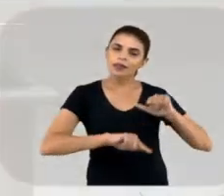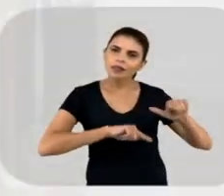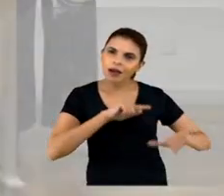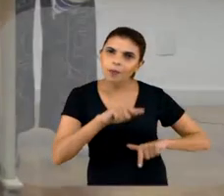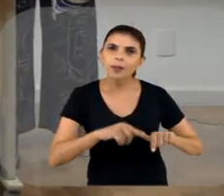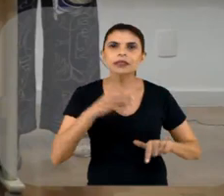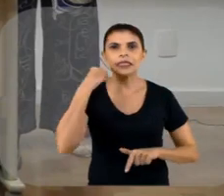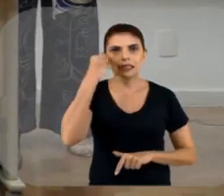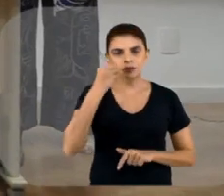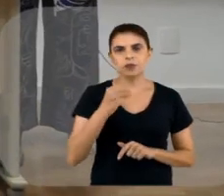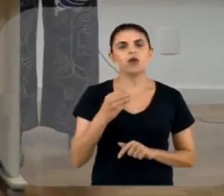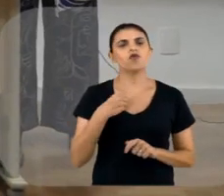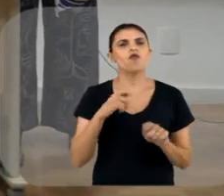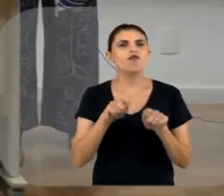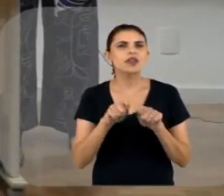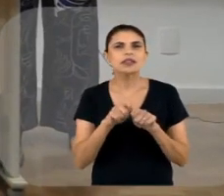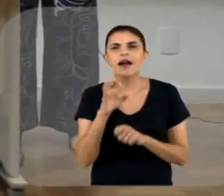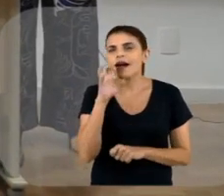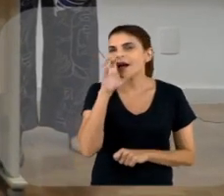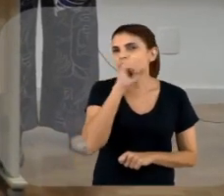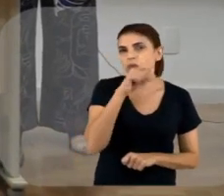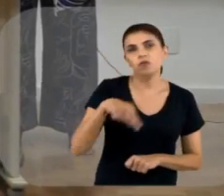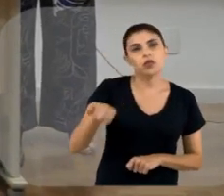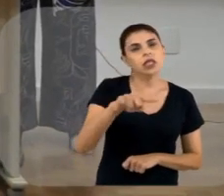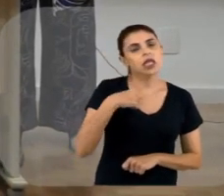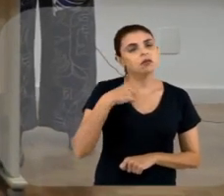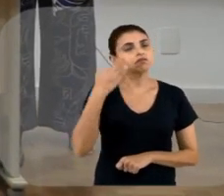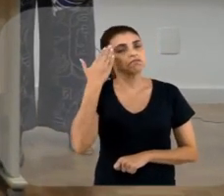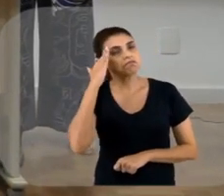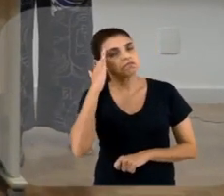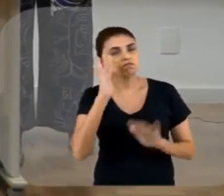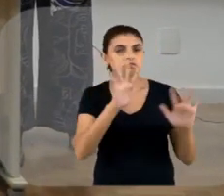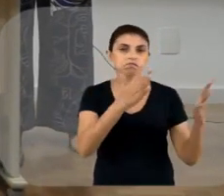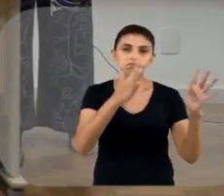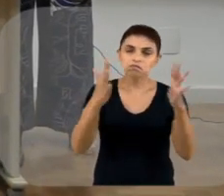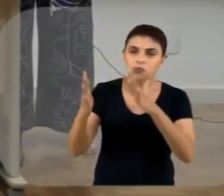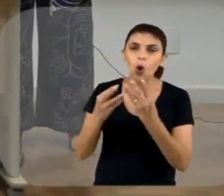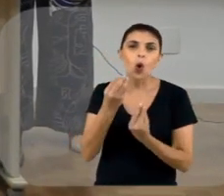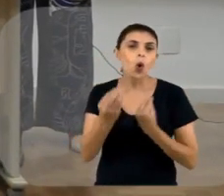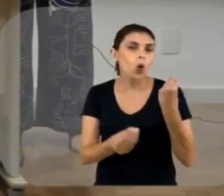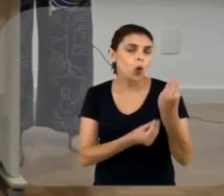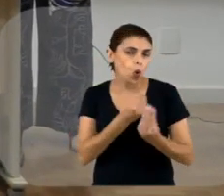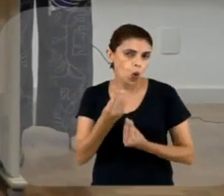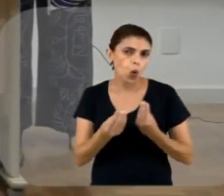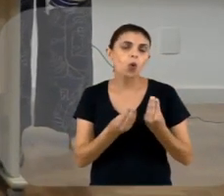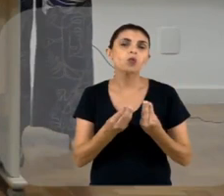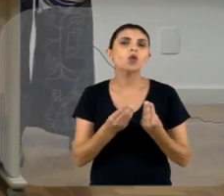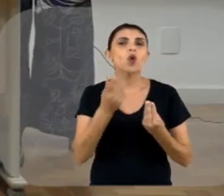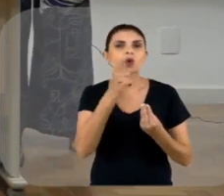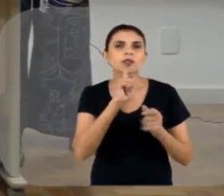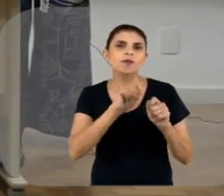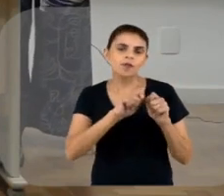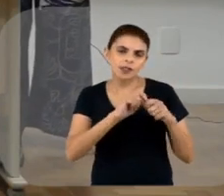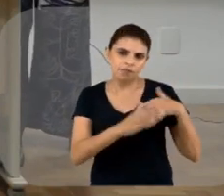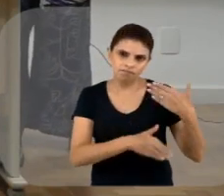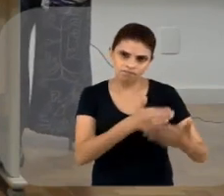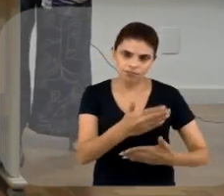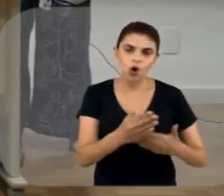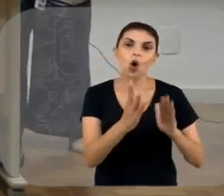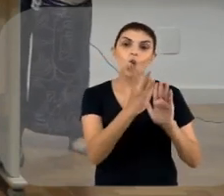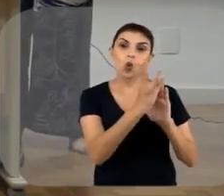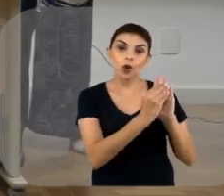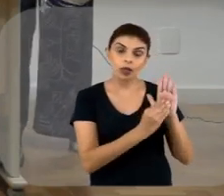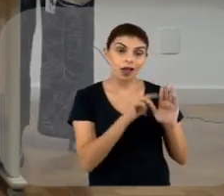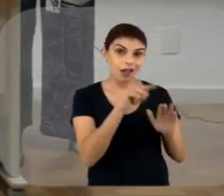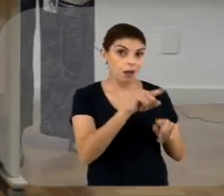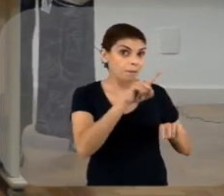trabalha ali. Então, vou passar rapidamente mesmo para vocês terem uma ideia, né, de como que a gente caminha com o conteudista.